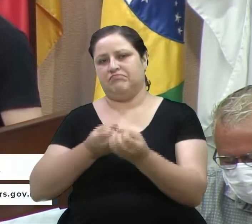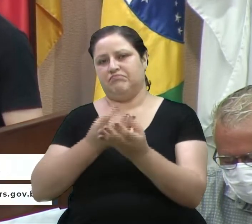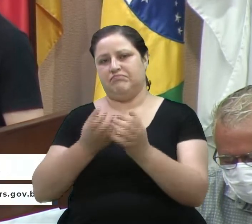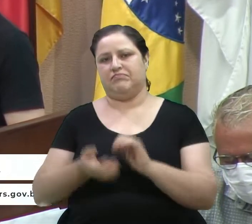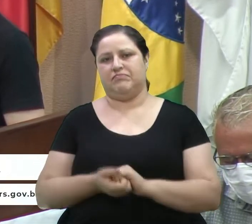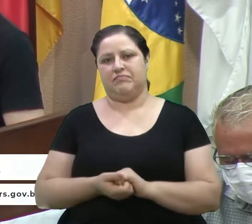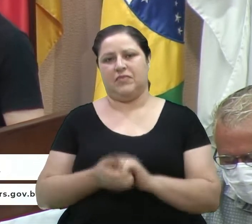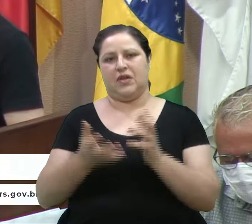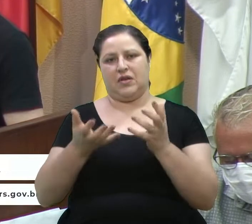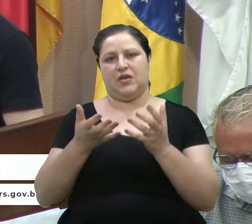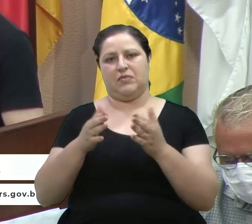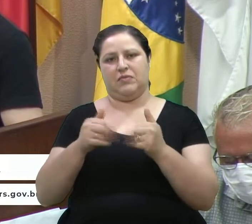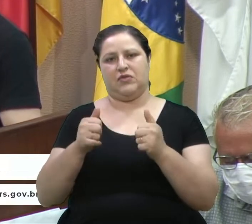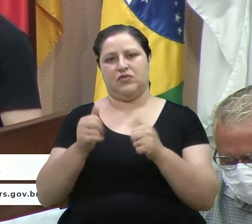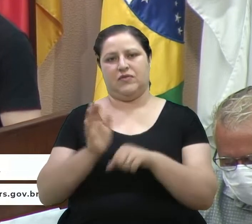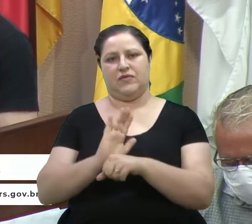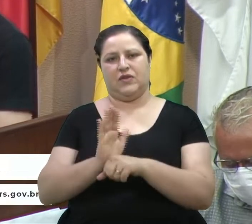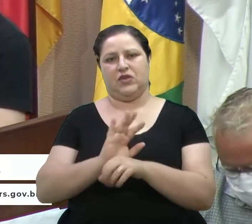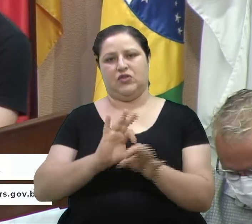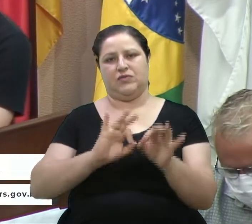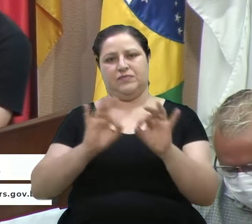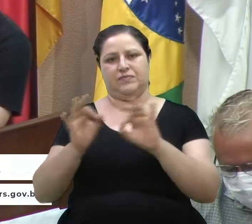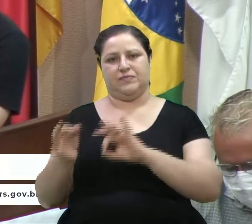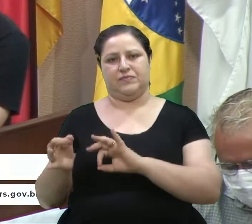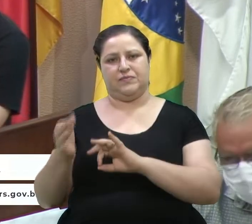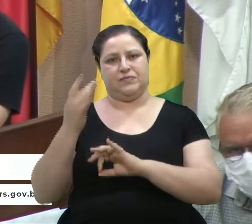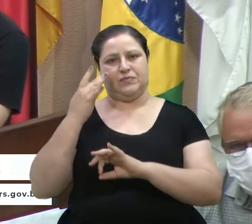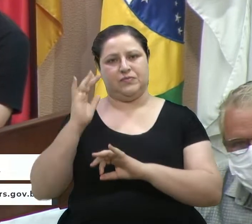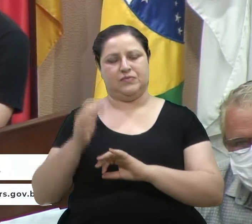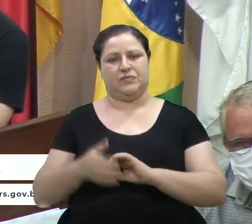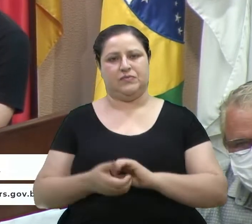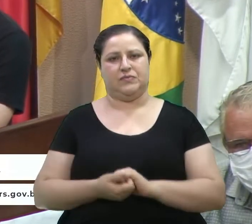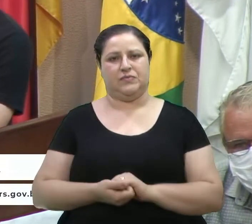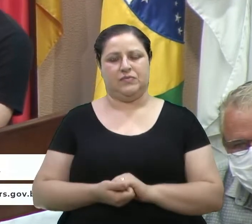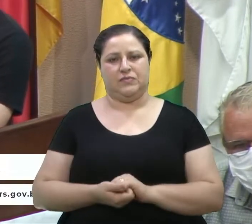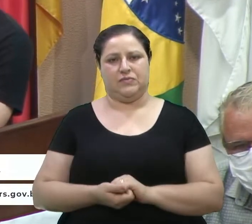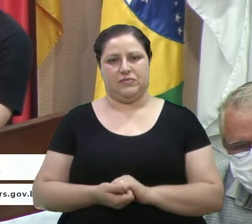se possível, já passar o vídeo. Não sei se já dá.